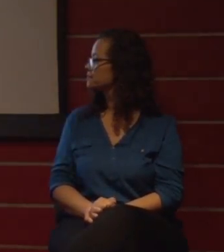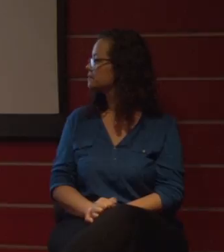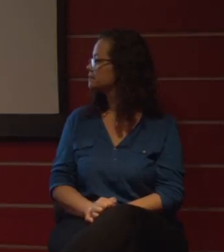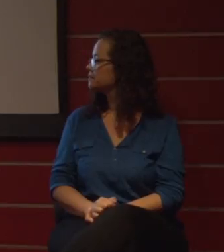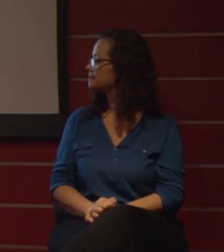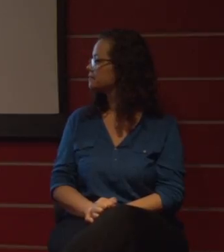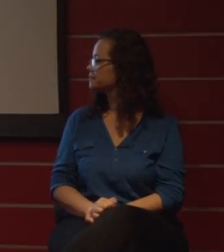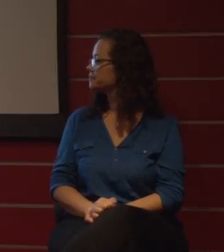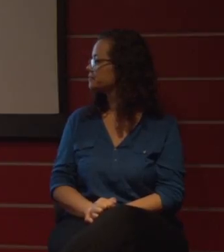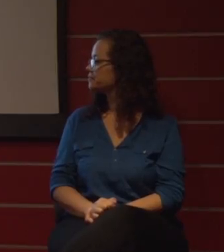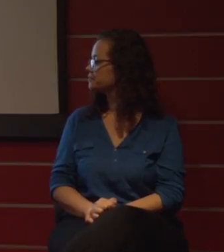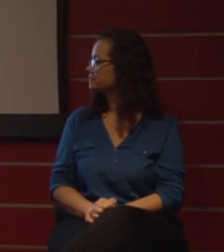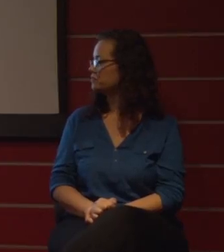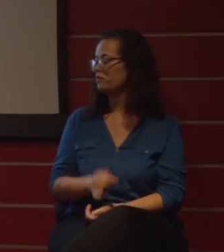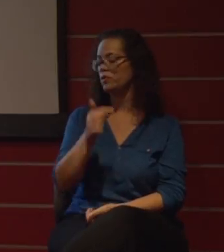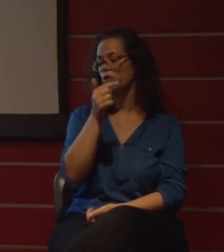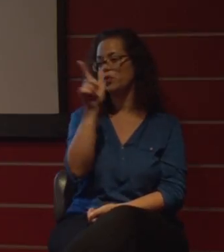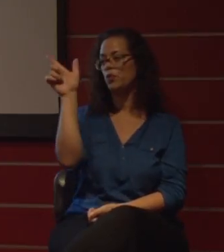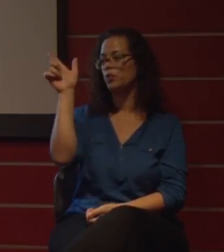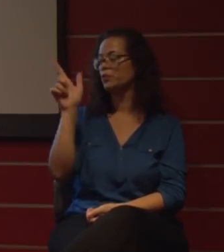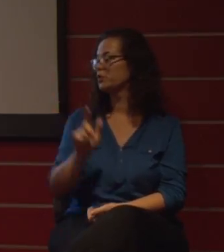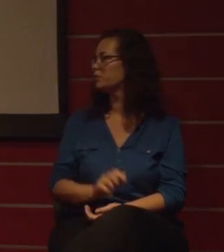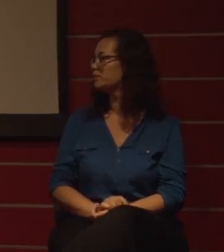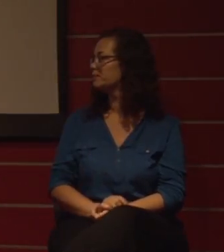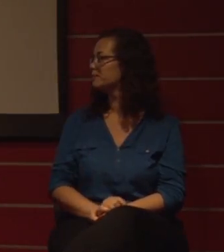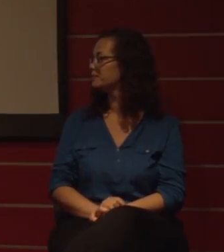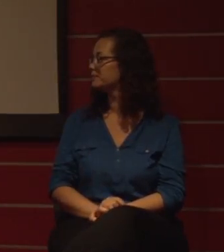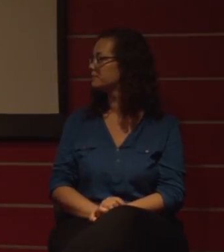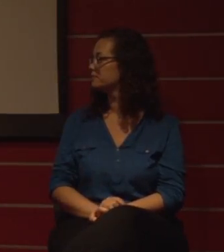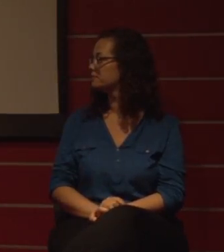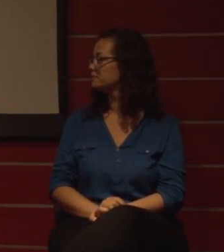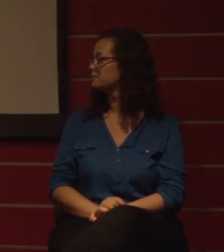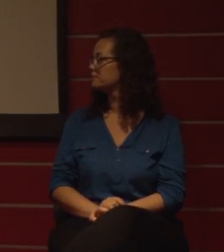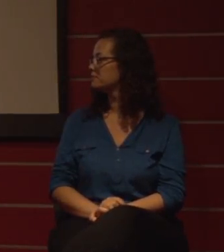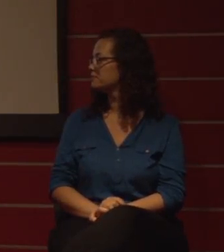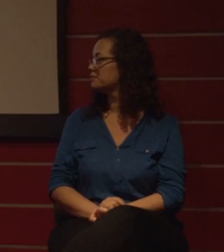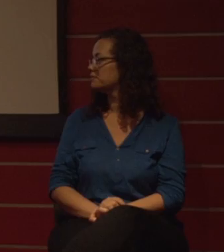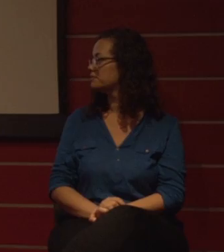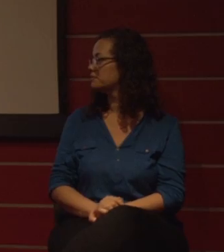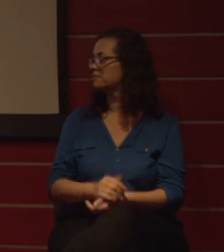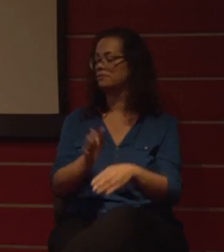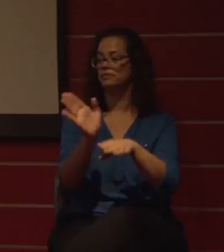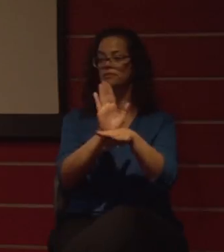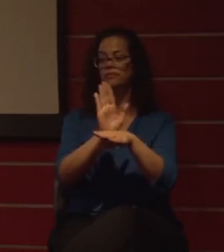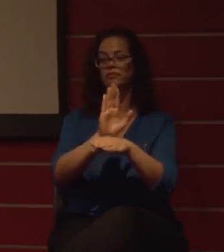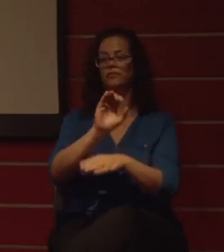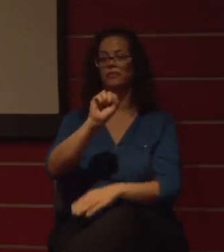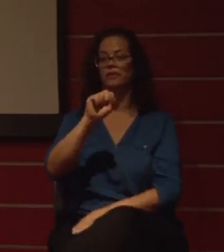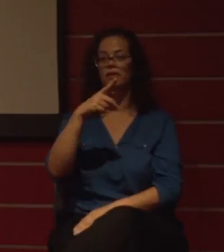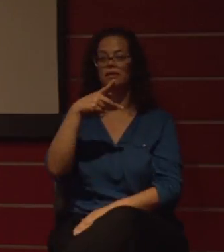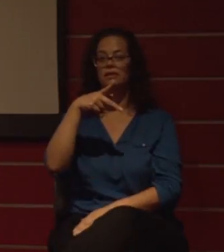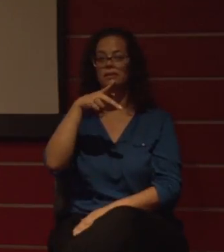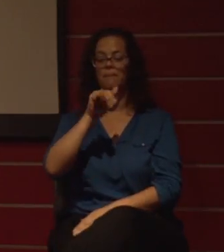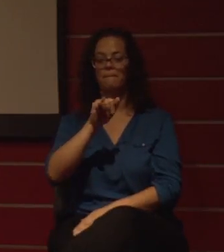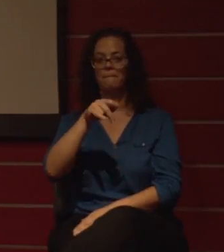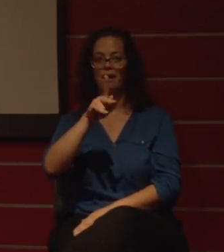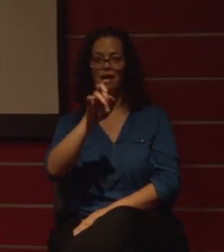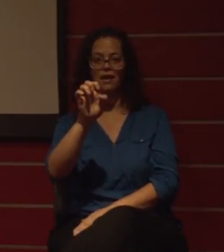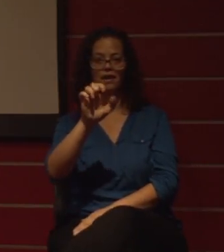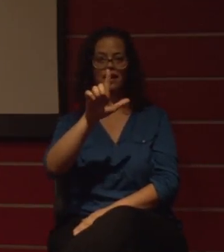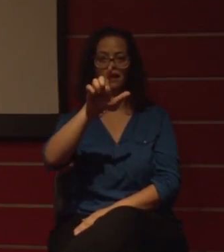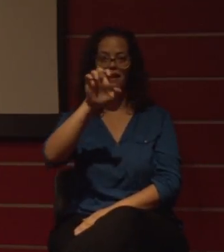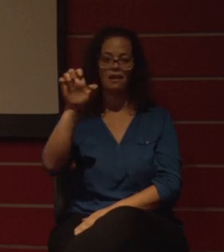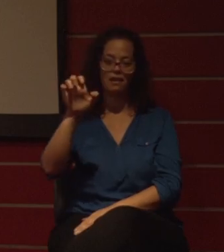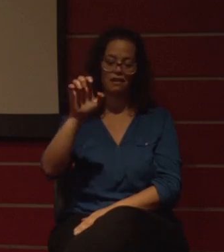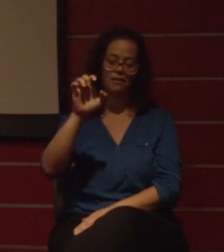né um outro é o filme do do Spike Lee né o Red